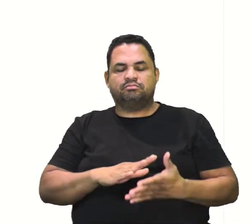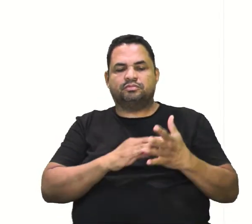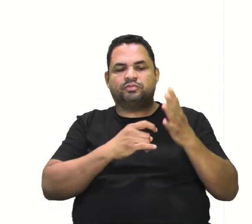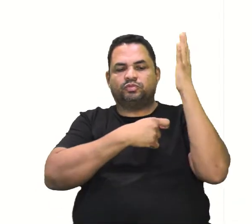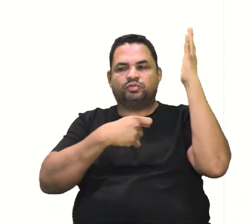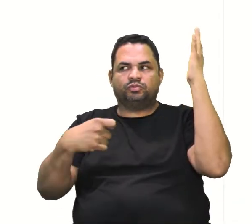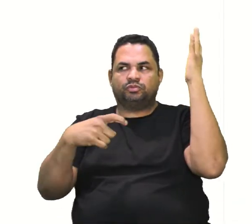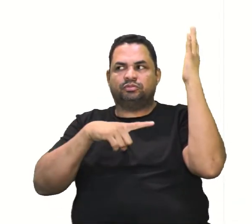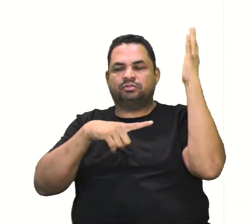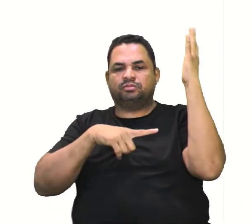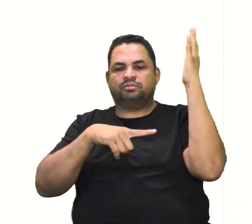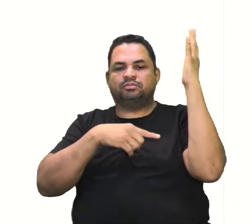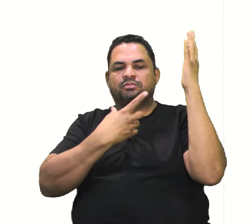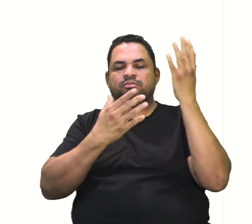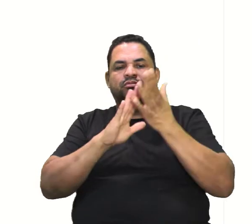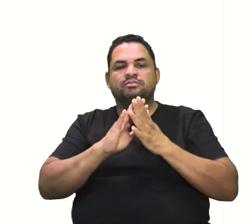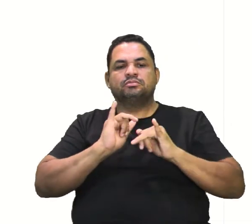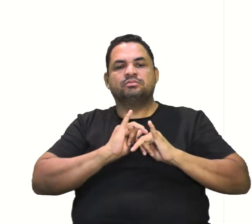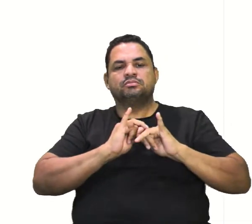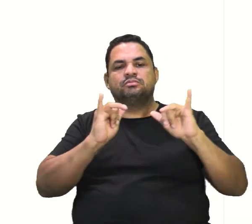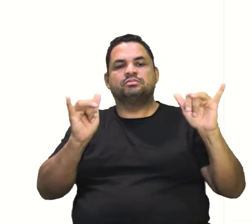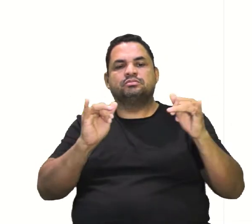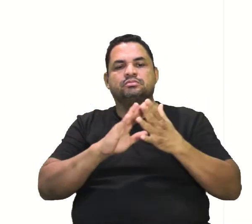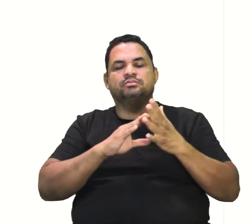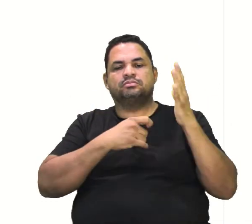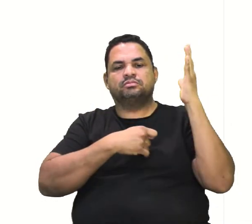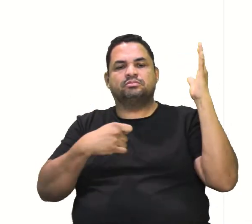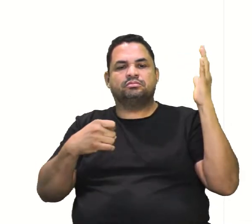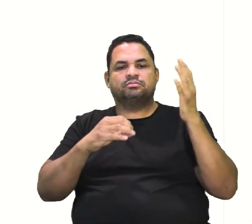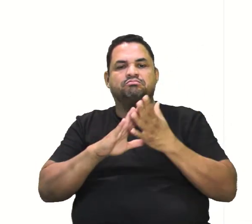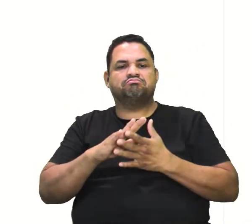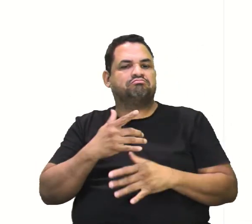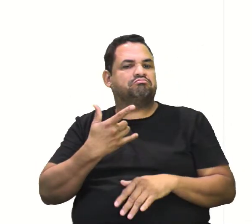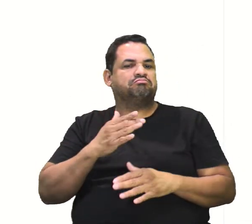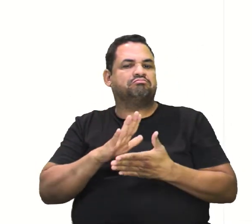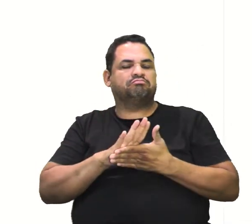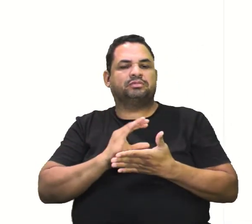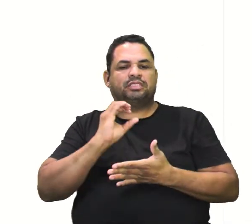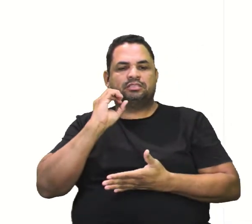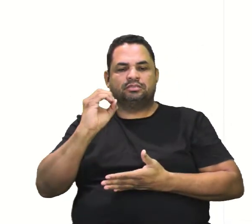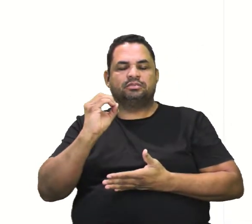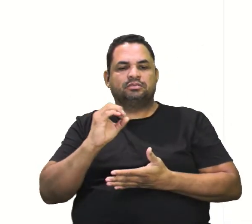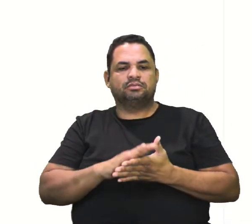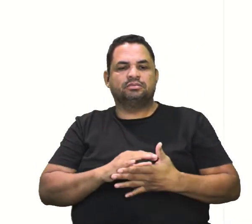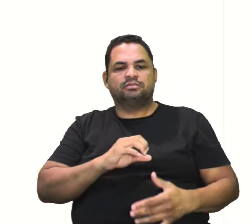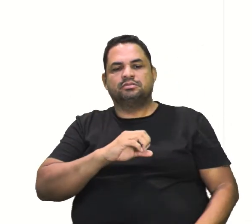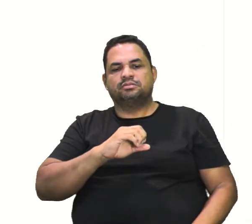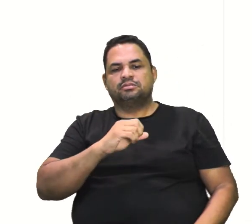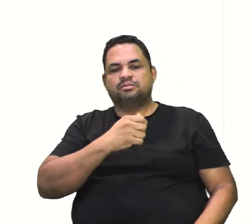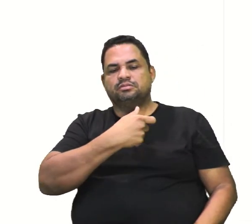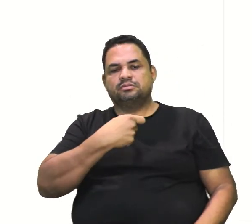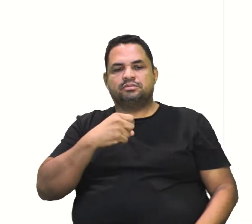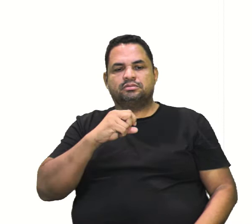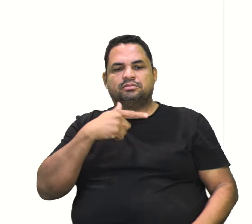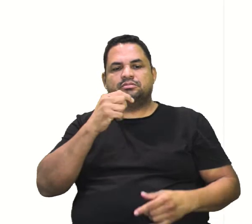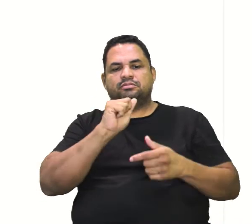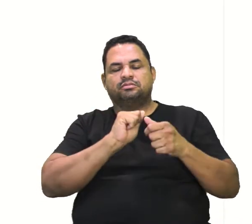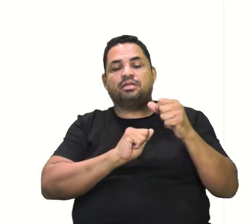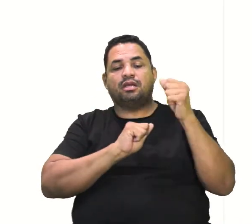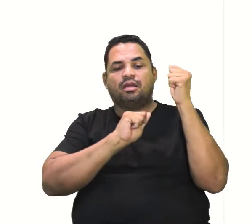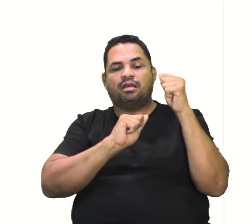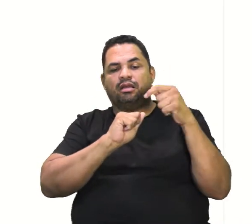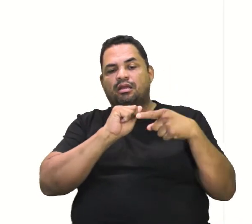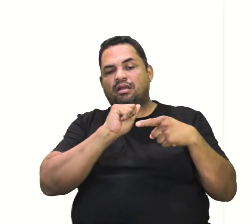né? Porque a gente tem as informações em X, em Y zerou. Zerou. Então eu já sei que vai ser X ao quadrado sobre A